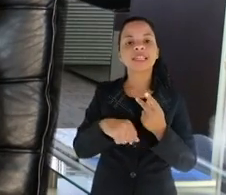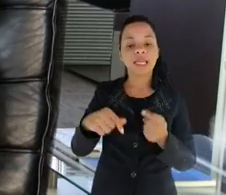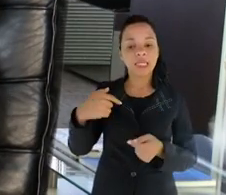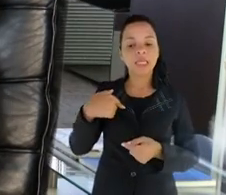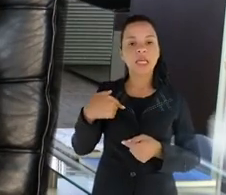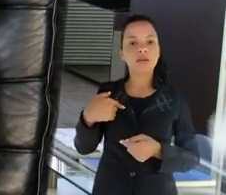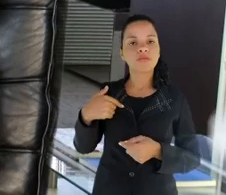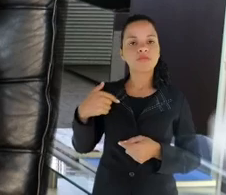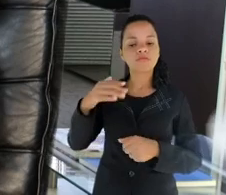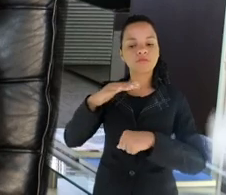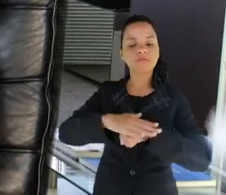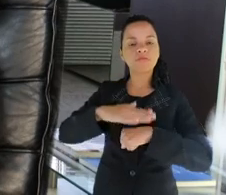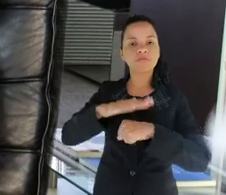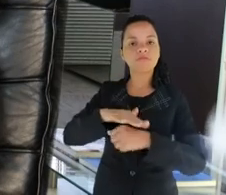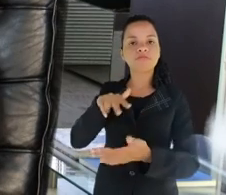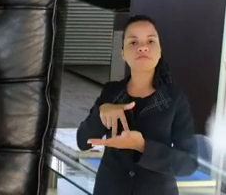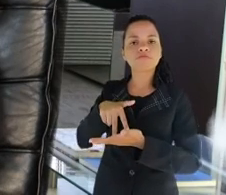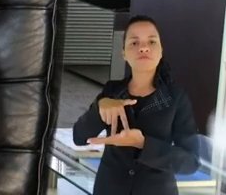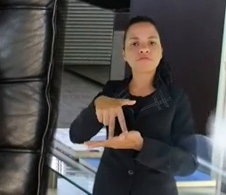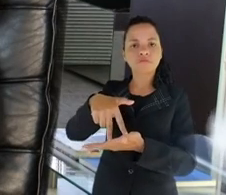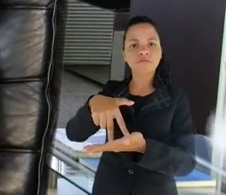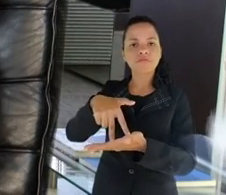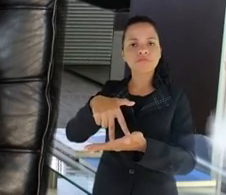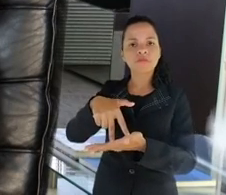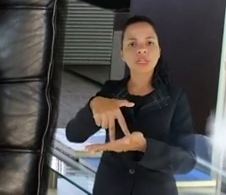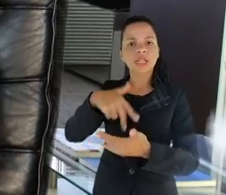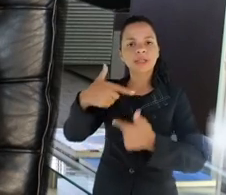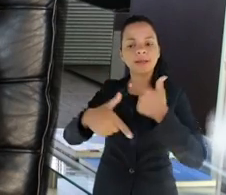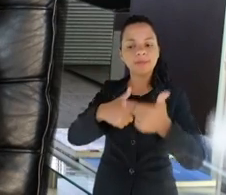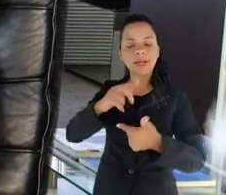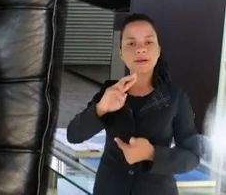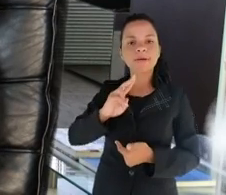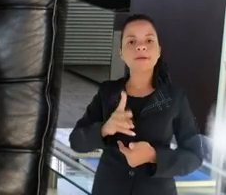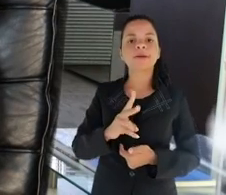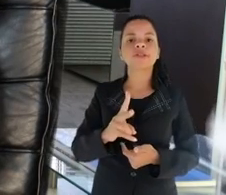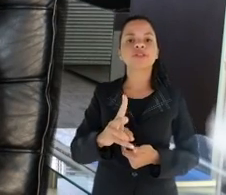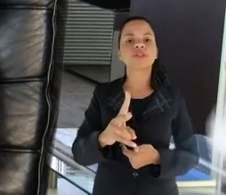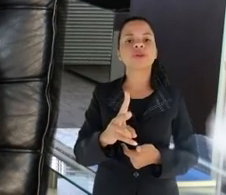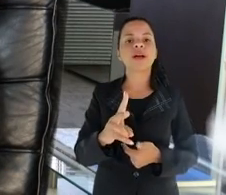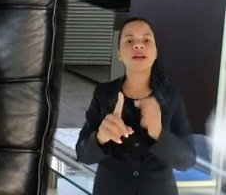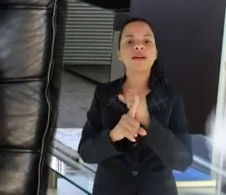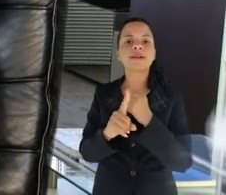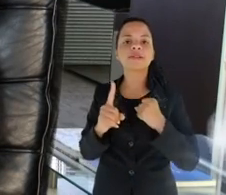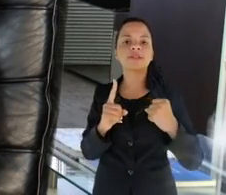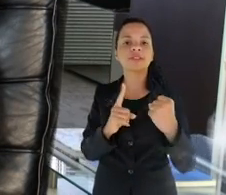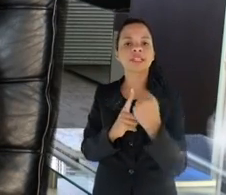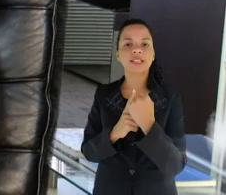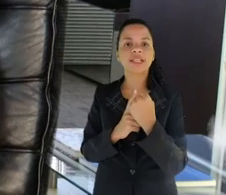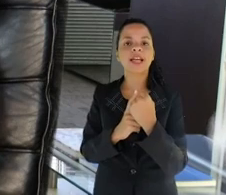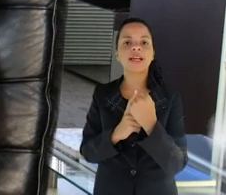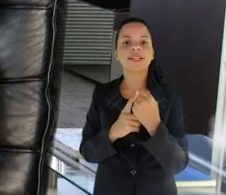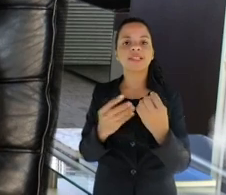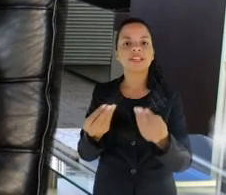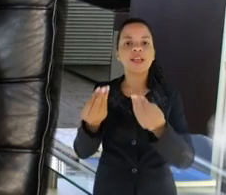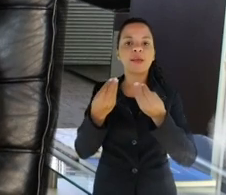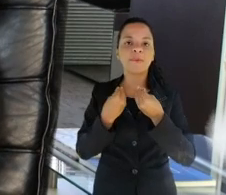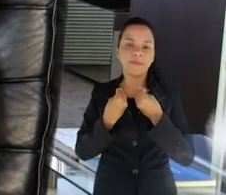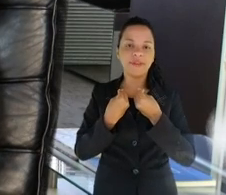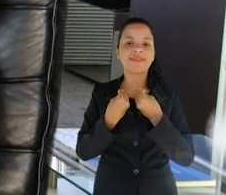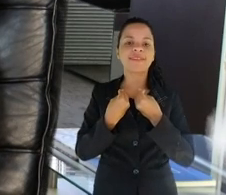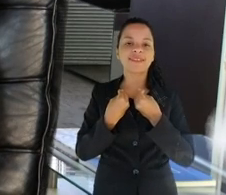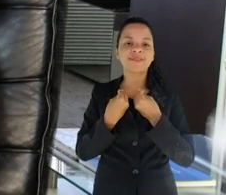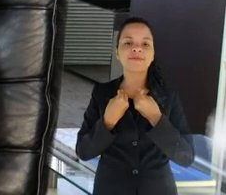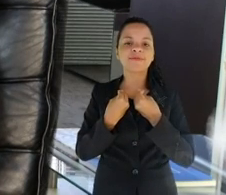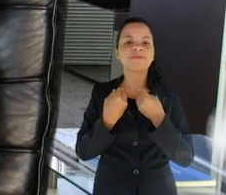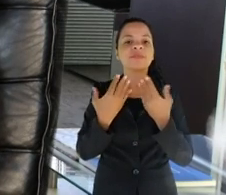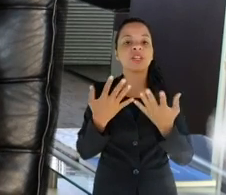uma retribuição à sociedade daquela alegria que me foi concedida. Então, cada prêmio